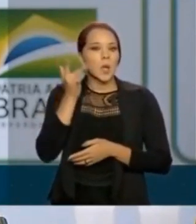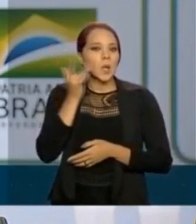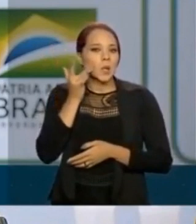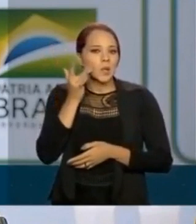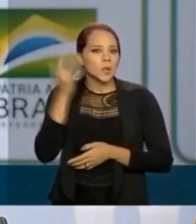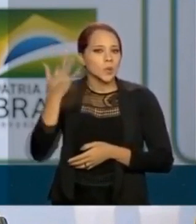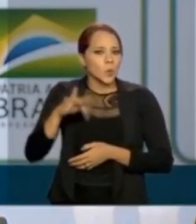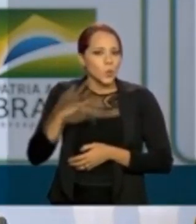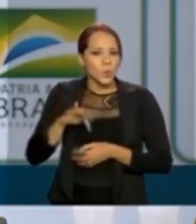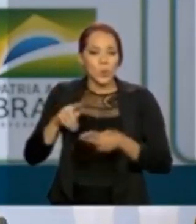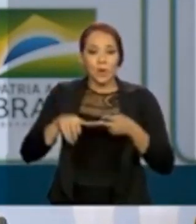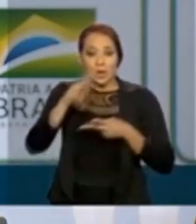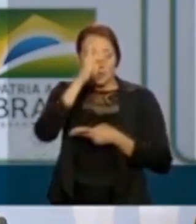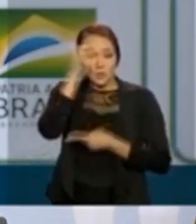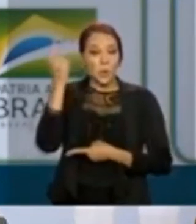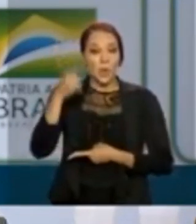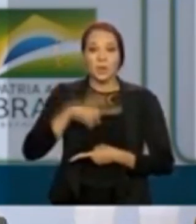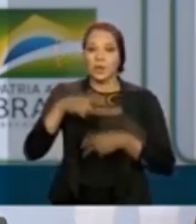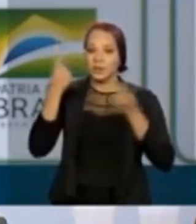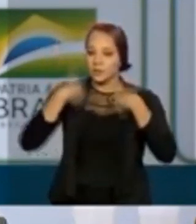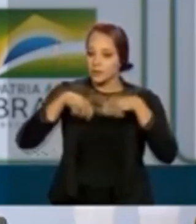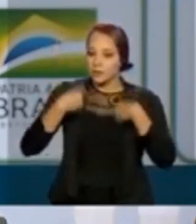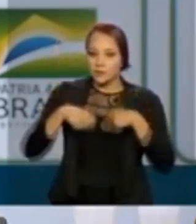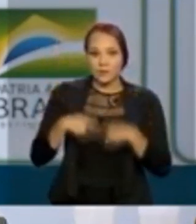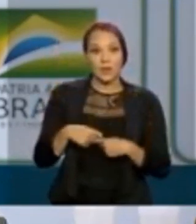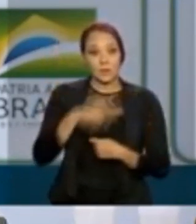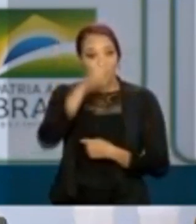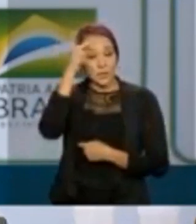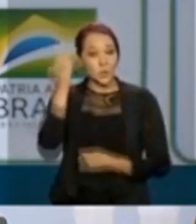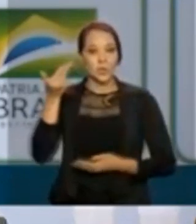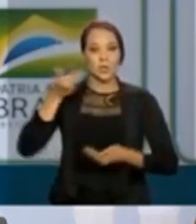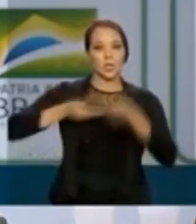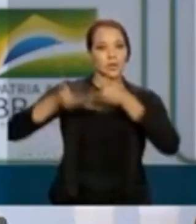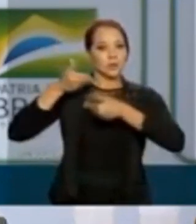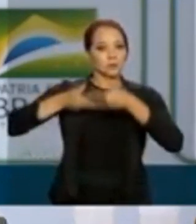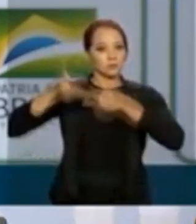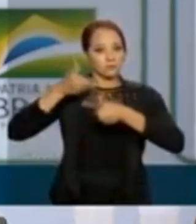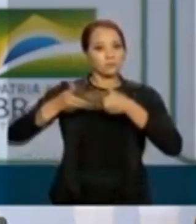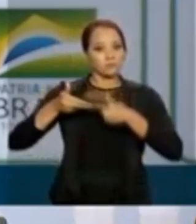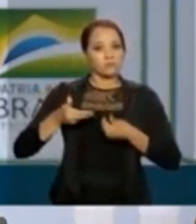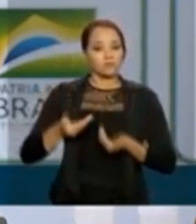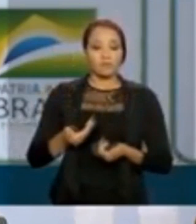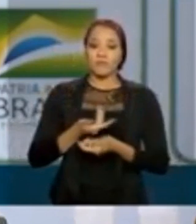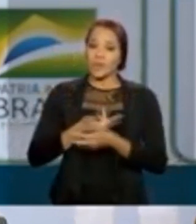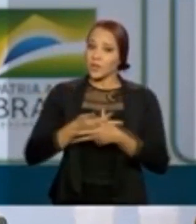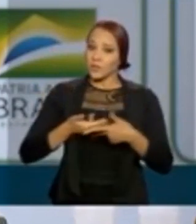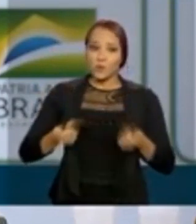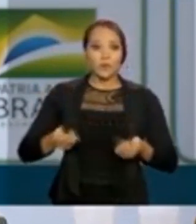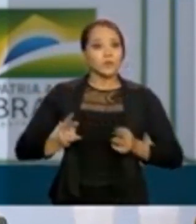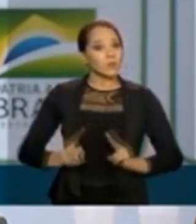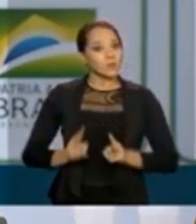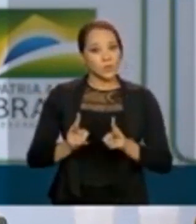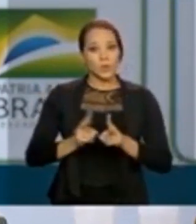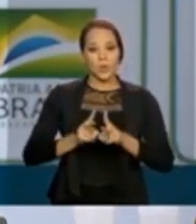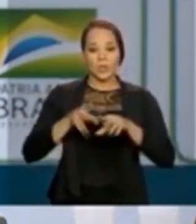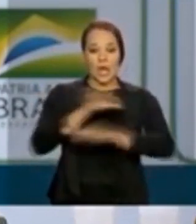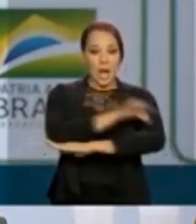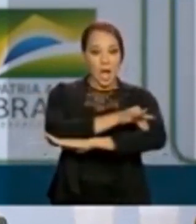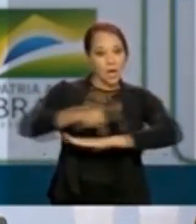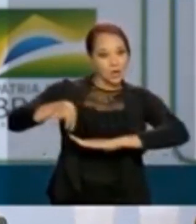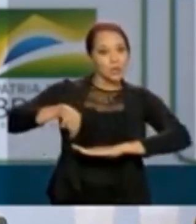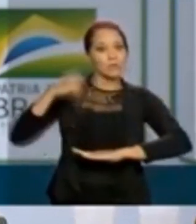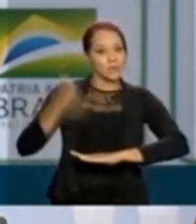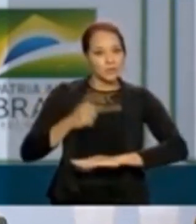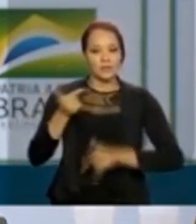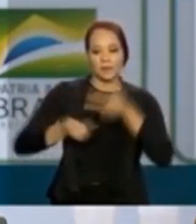dente, as pessoas têm necessidades, as pessoas estão em tratamento. as coisas continuam, os arquitetos têm que